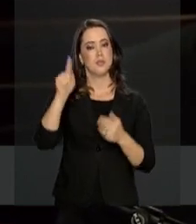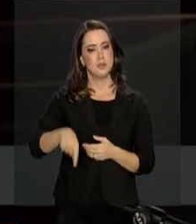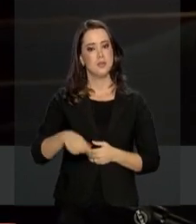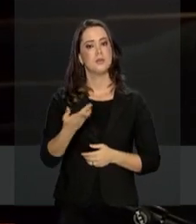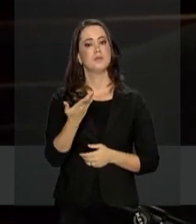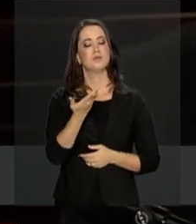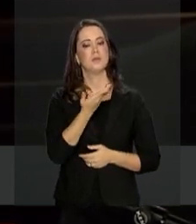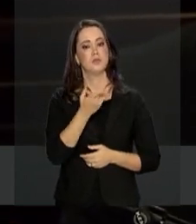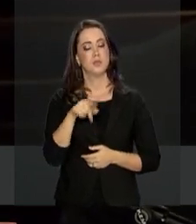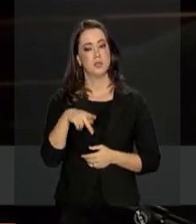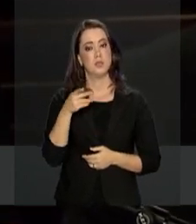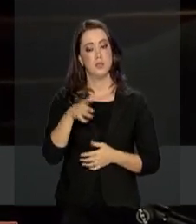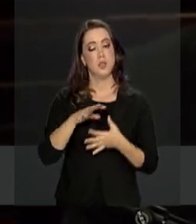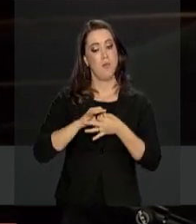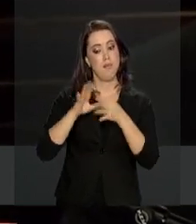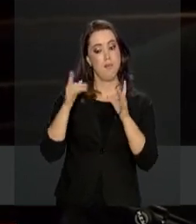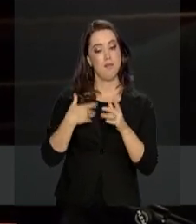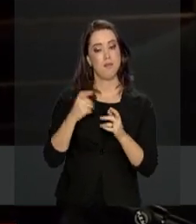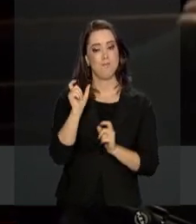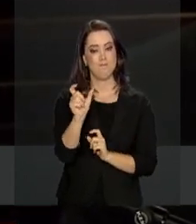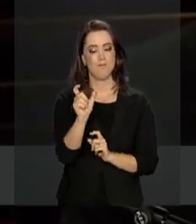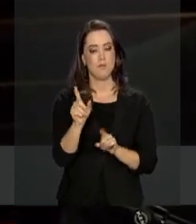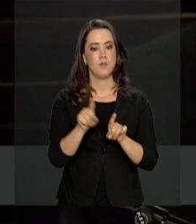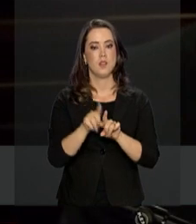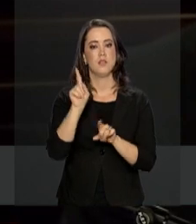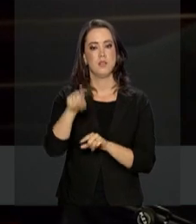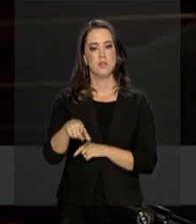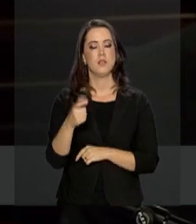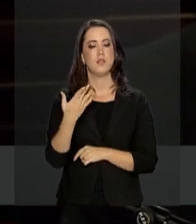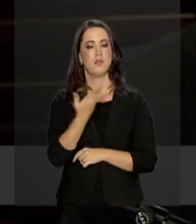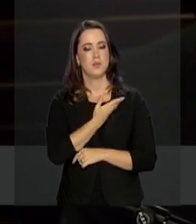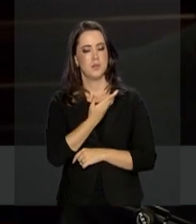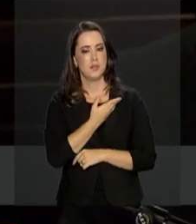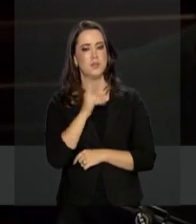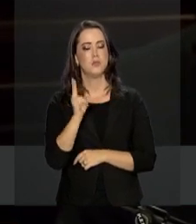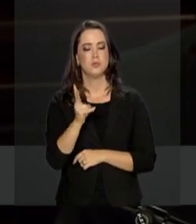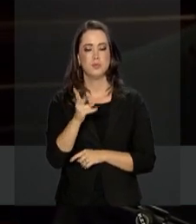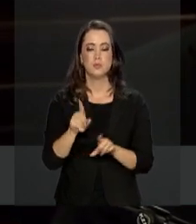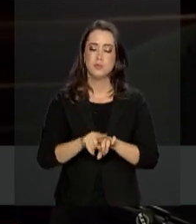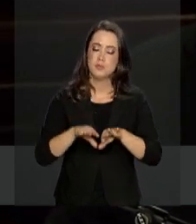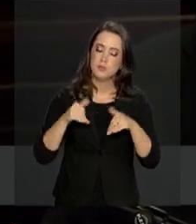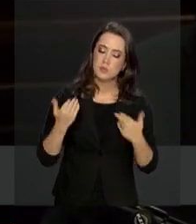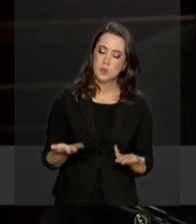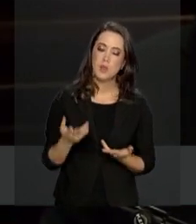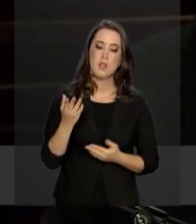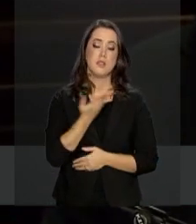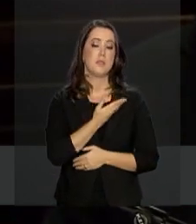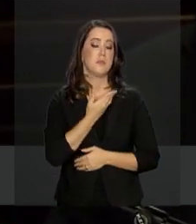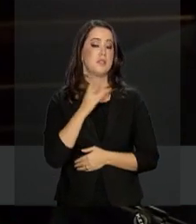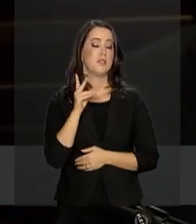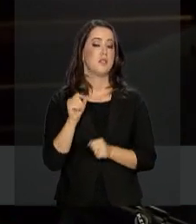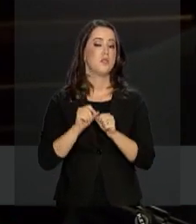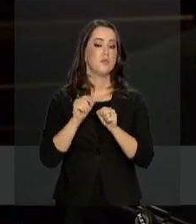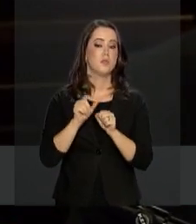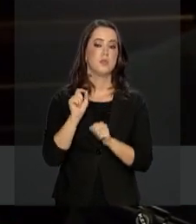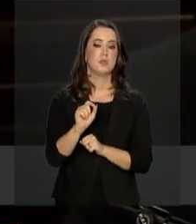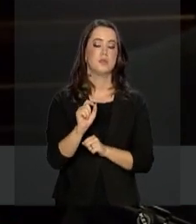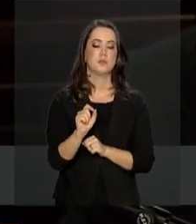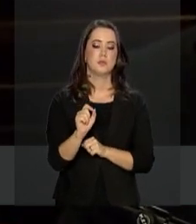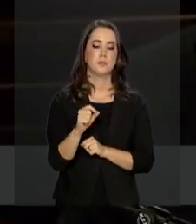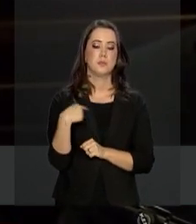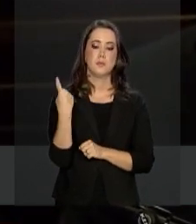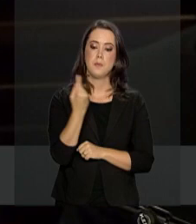que eu tomo a liberdade de formular e rótulo amizade e essa amizade que faz com que